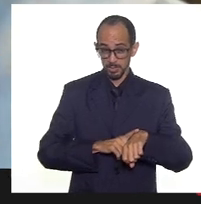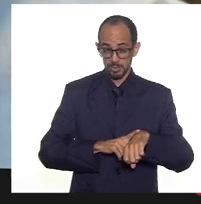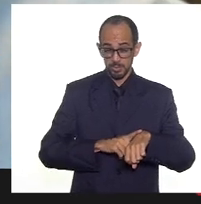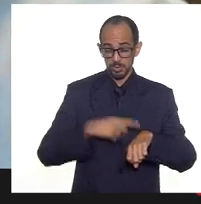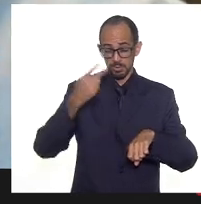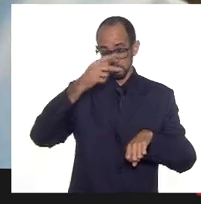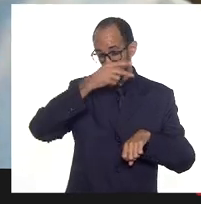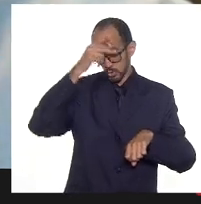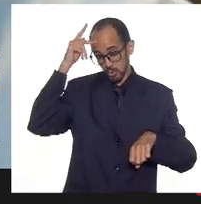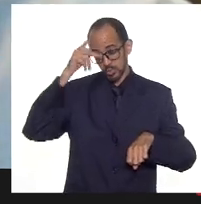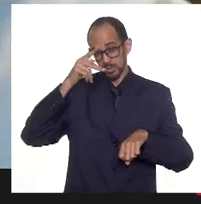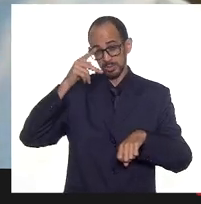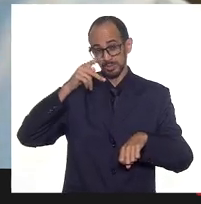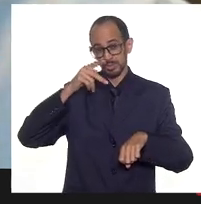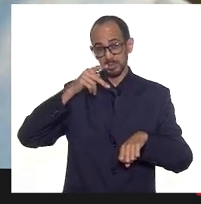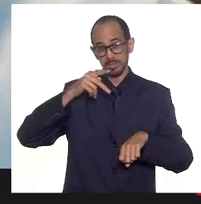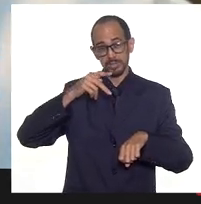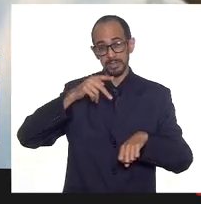ou o que seja,